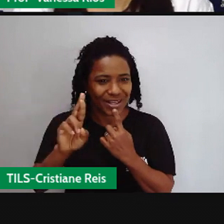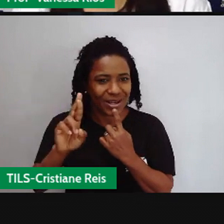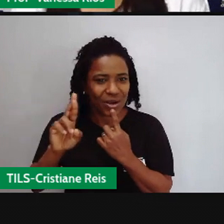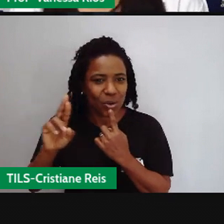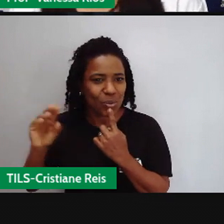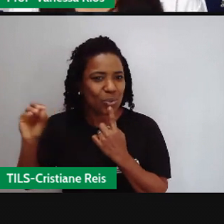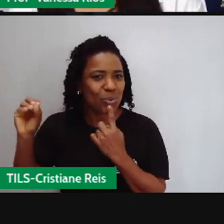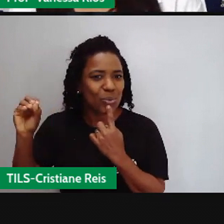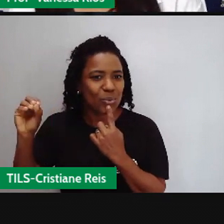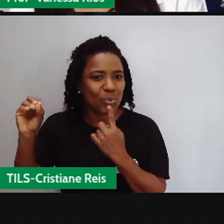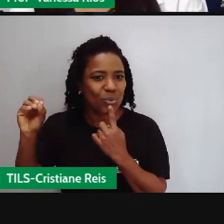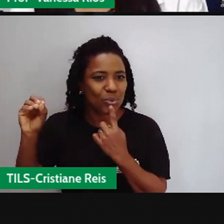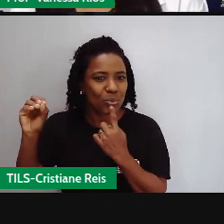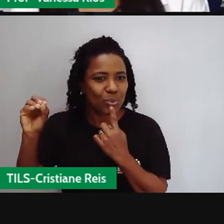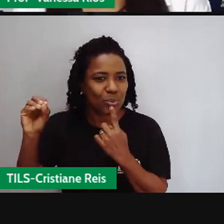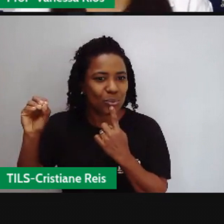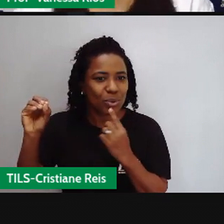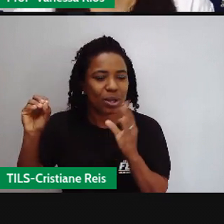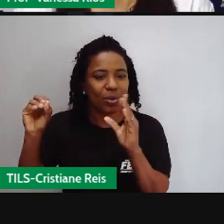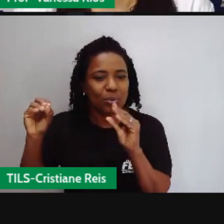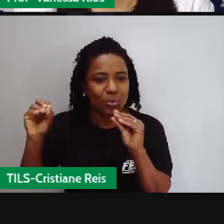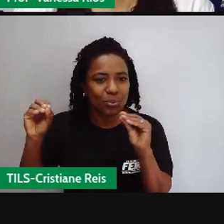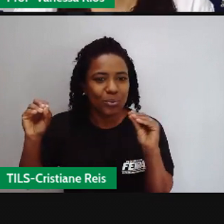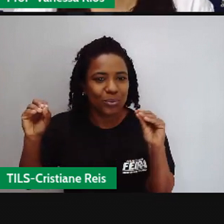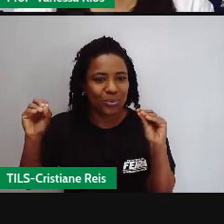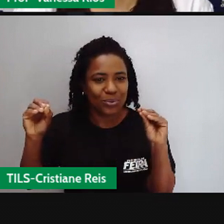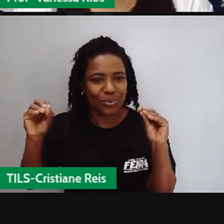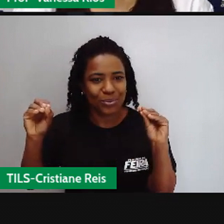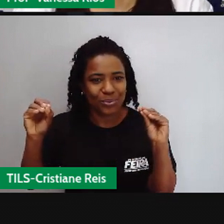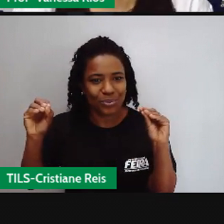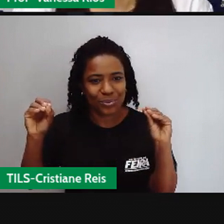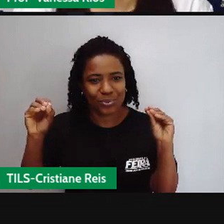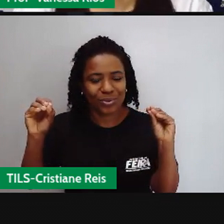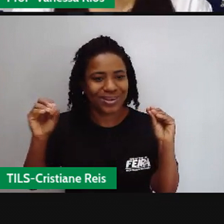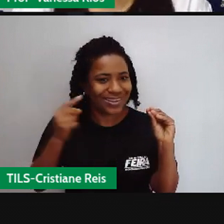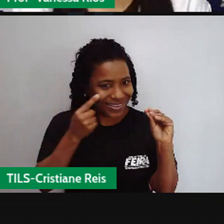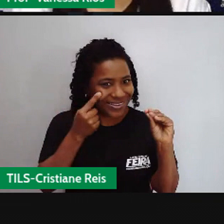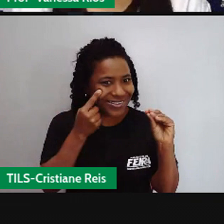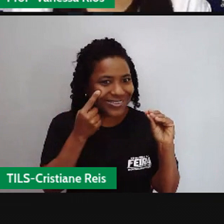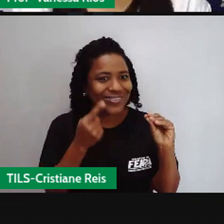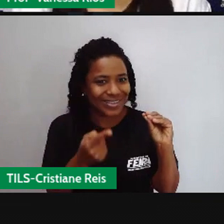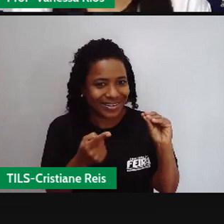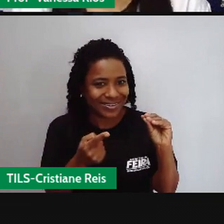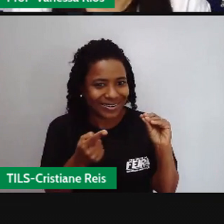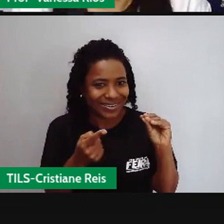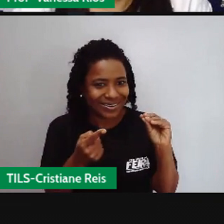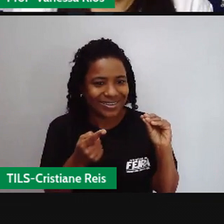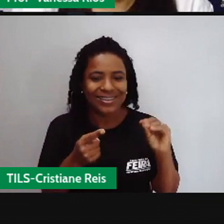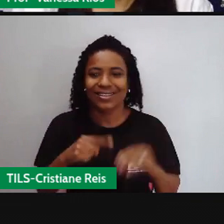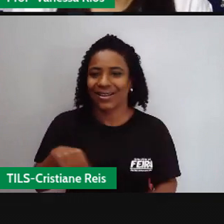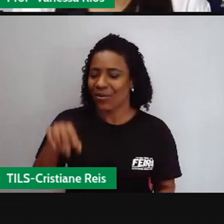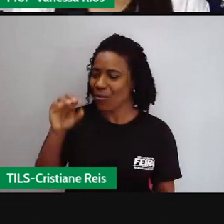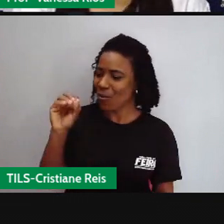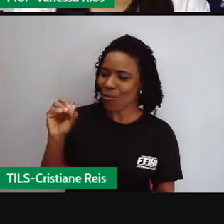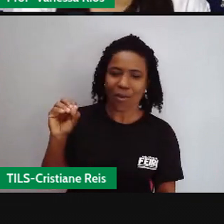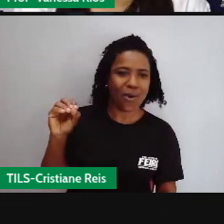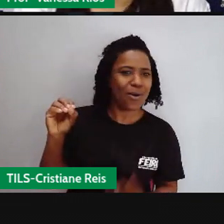já é a sílaba átona. E aí, a gente já percebe o O com som de U.